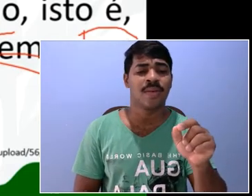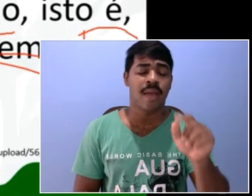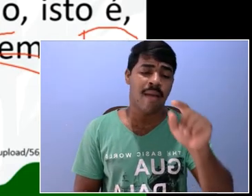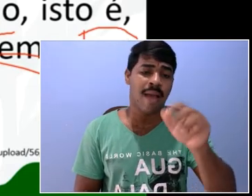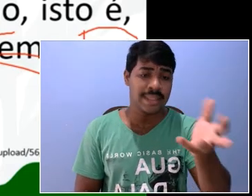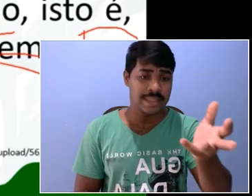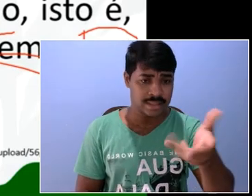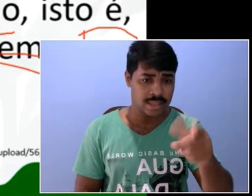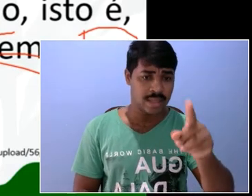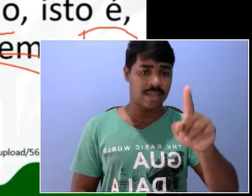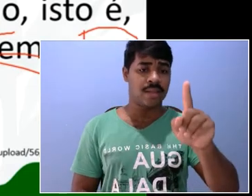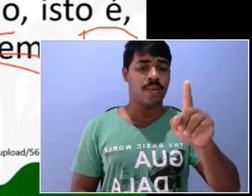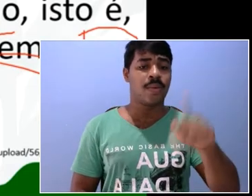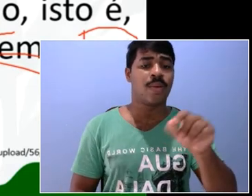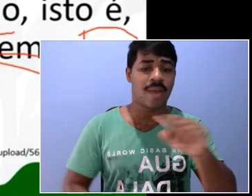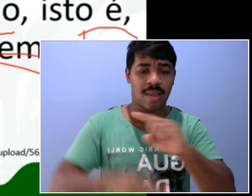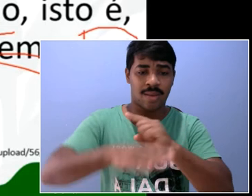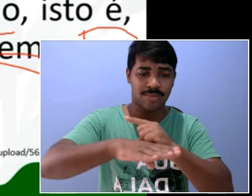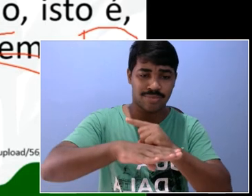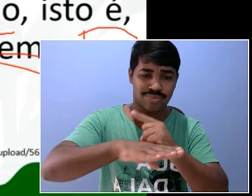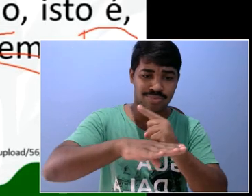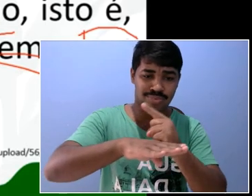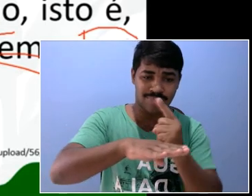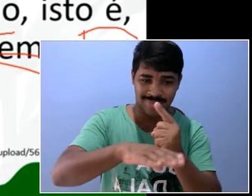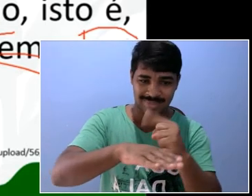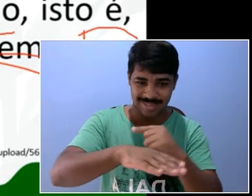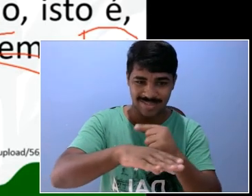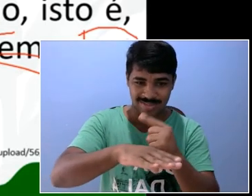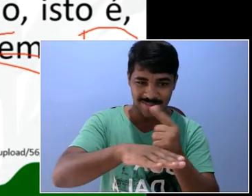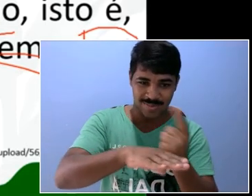Resumindo, corpo e inércia, a aceleração é zero.